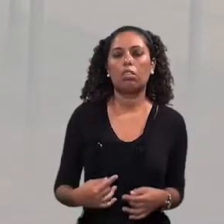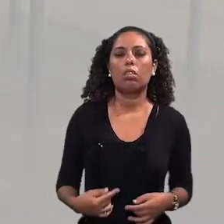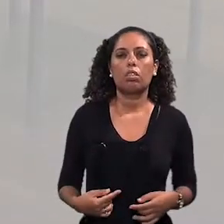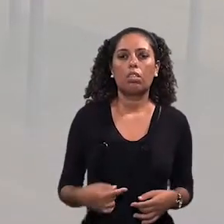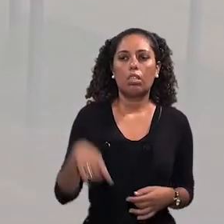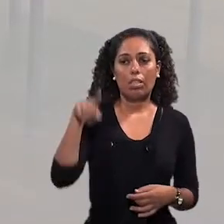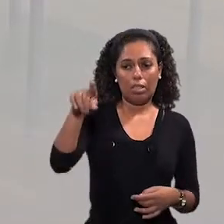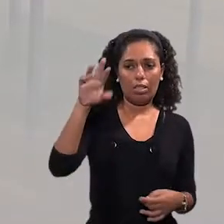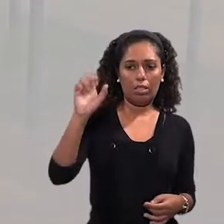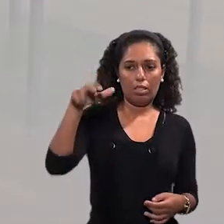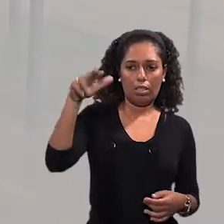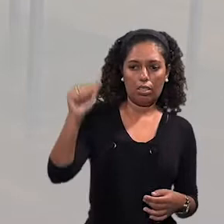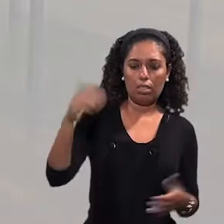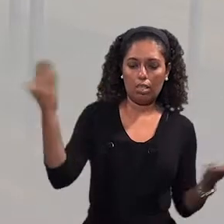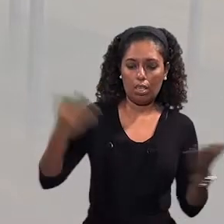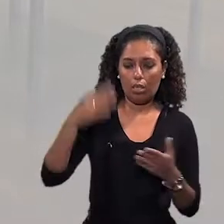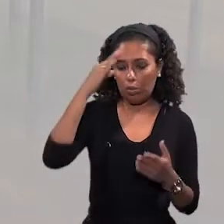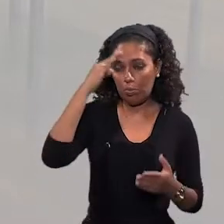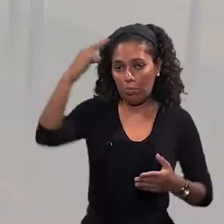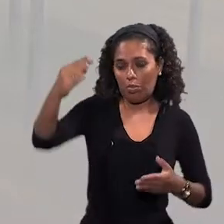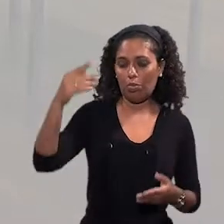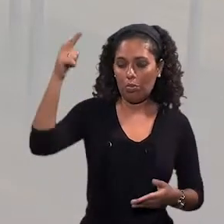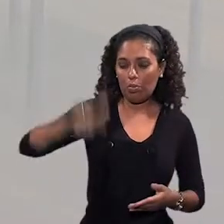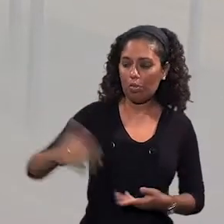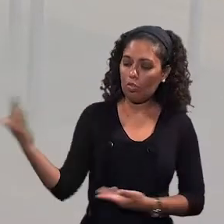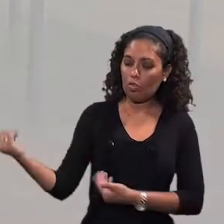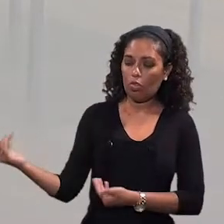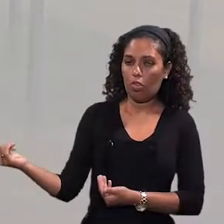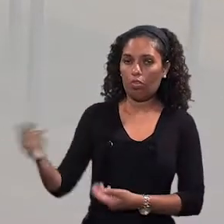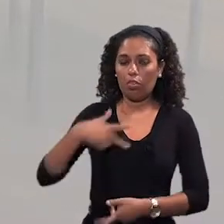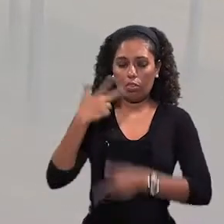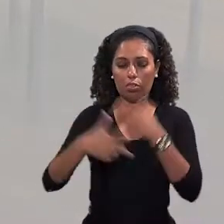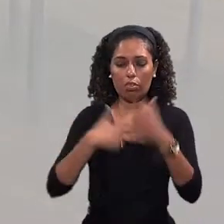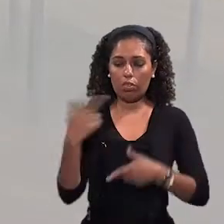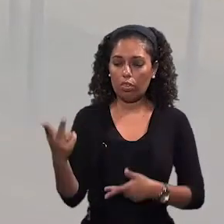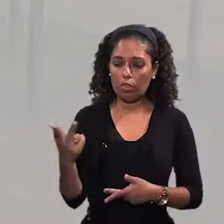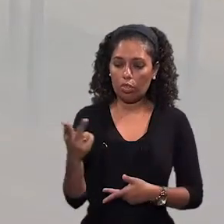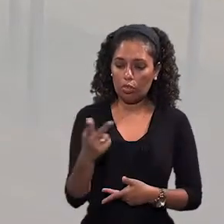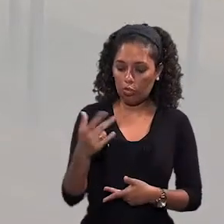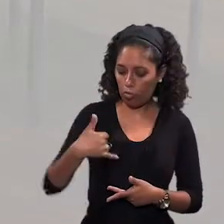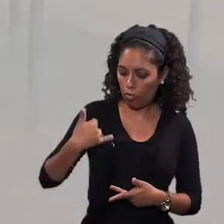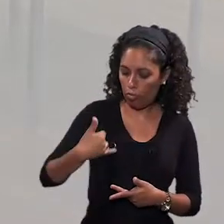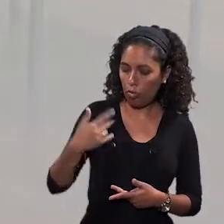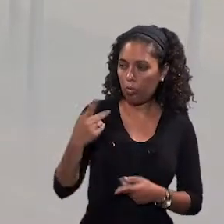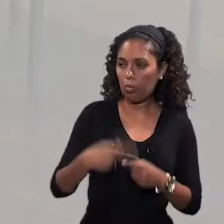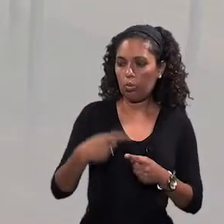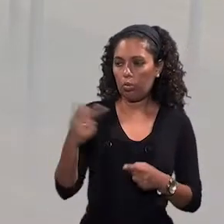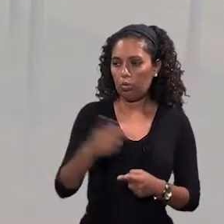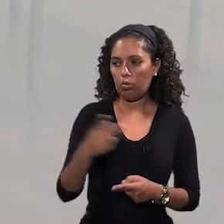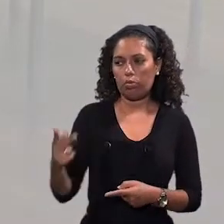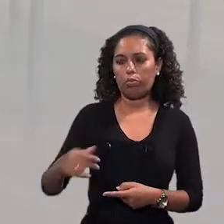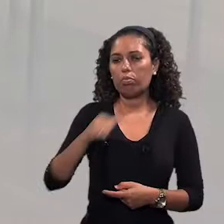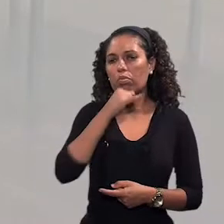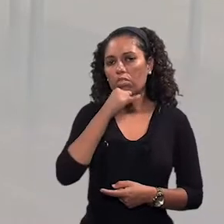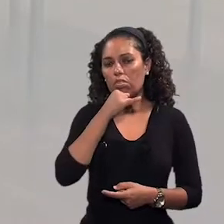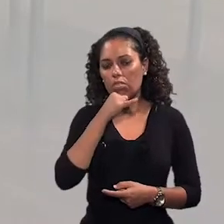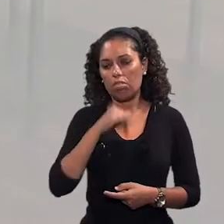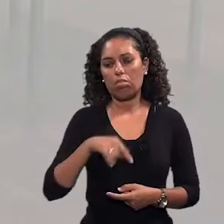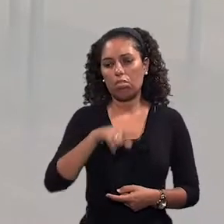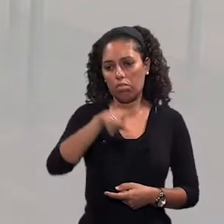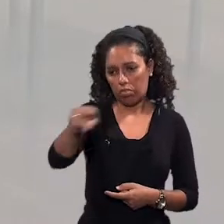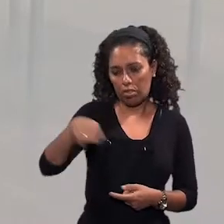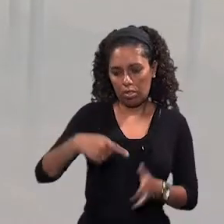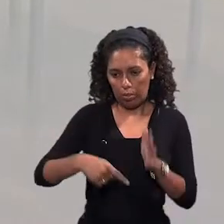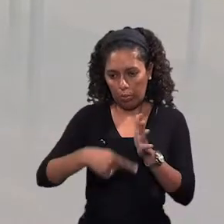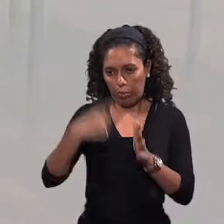E Renan tá é verdade. bem. E eu toquei nesse assunto da idade porque os dois são exemplos aqui como parlamentares. O deputado Renan está debutando,